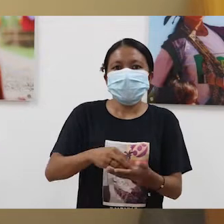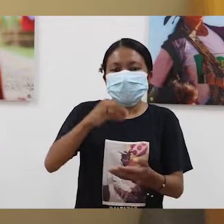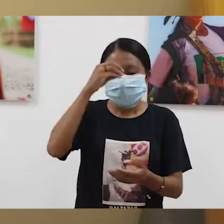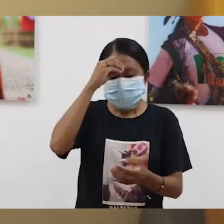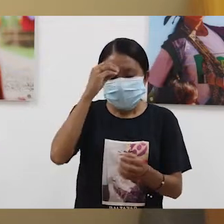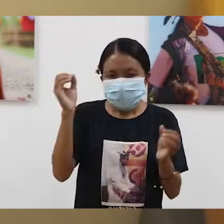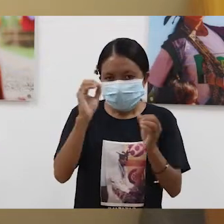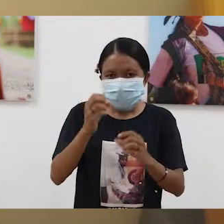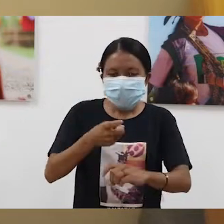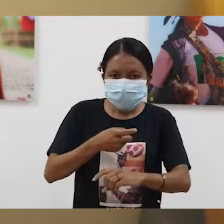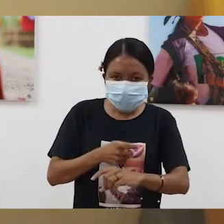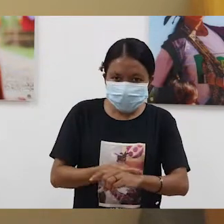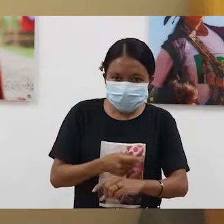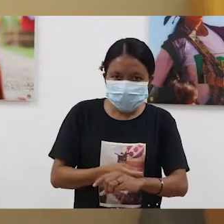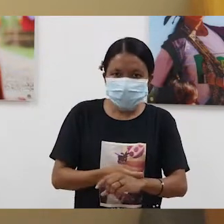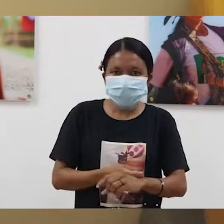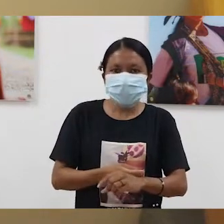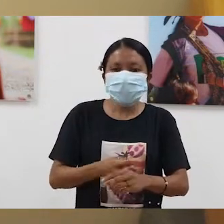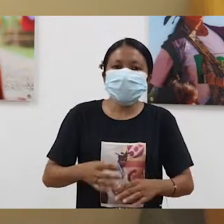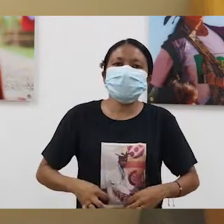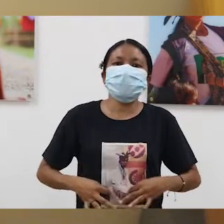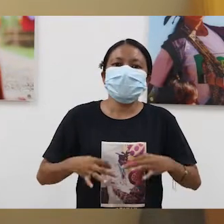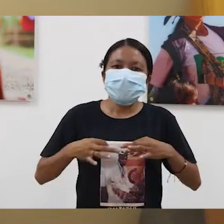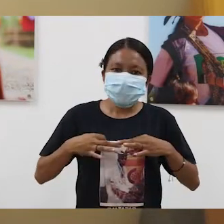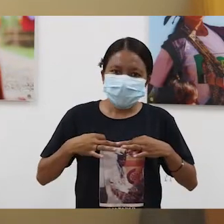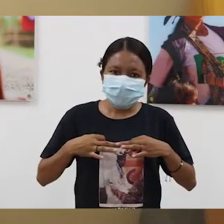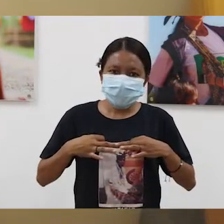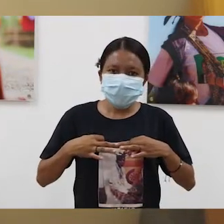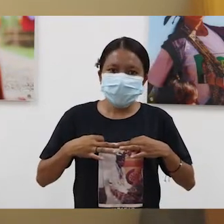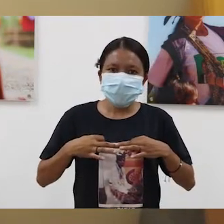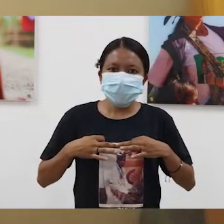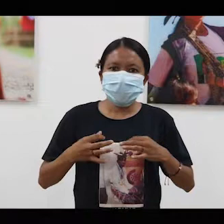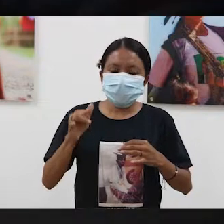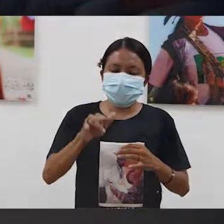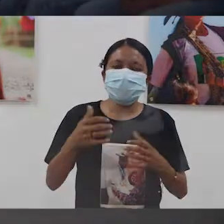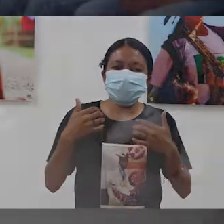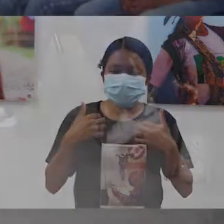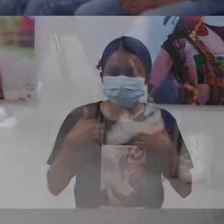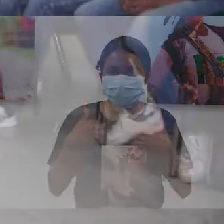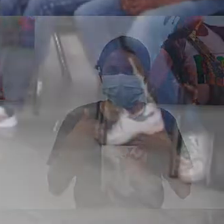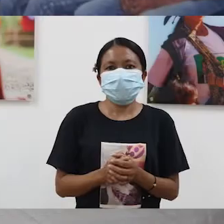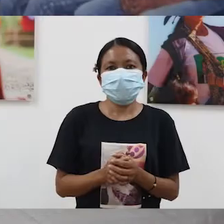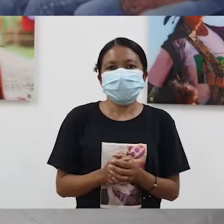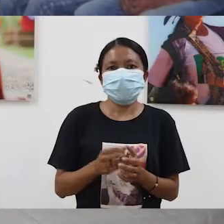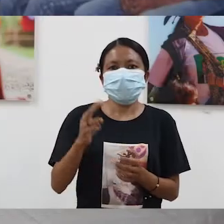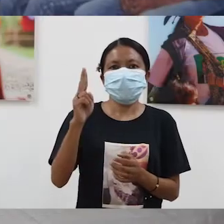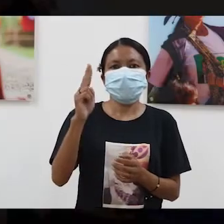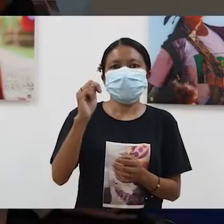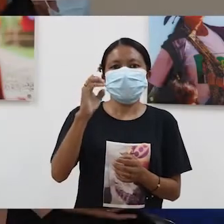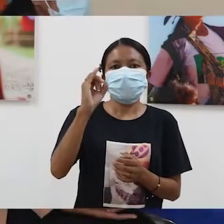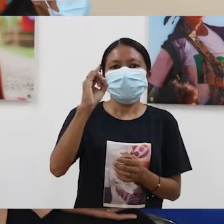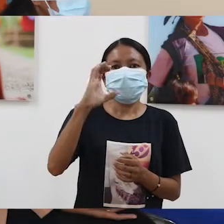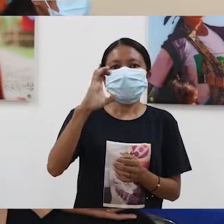ho tempo, la ocupa ho condição sira, condição físico sira nebe maka sira ies. UNICEF mos, fo formação